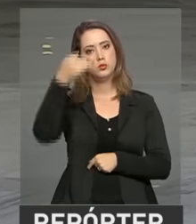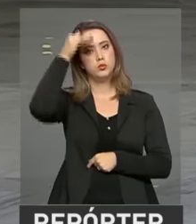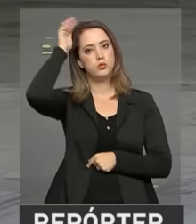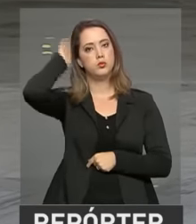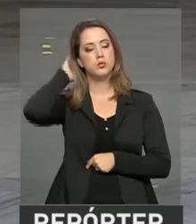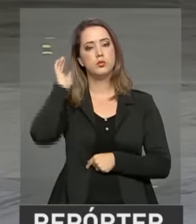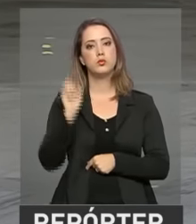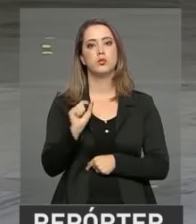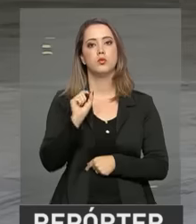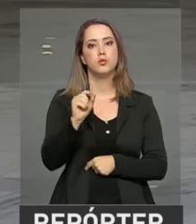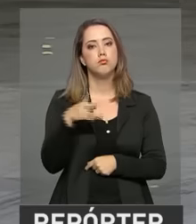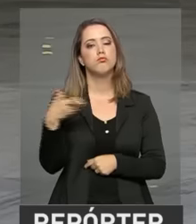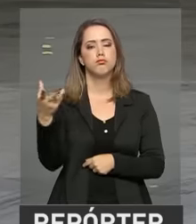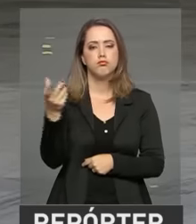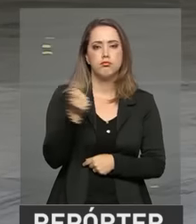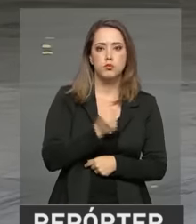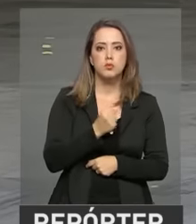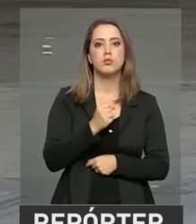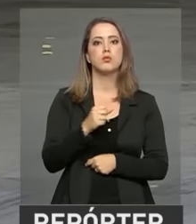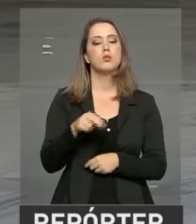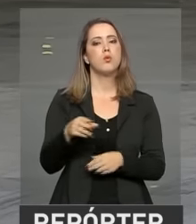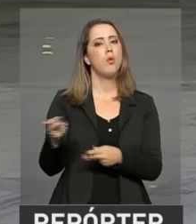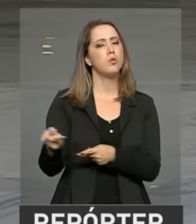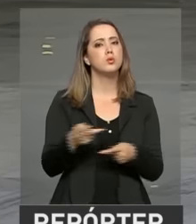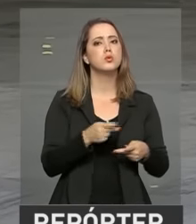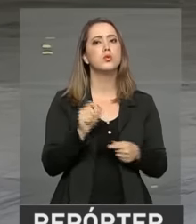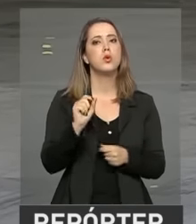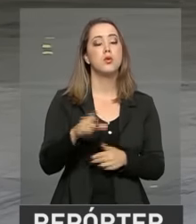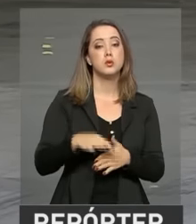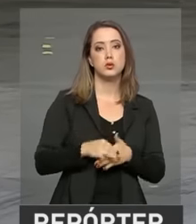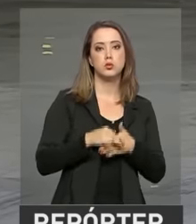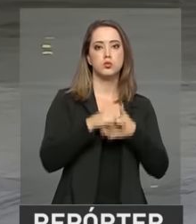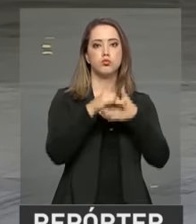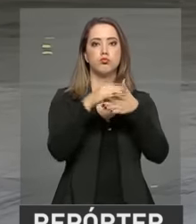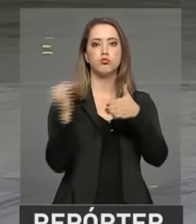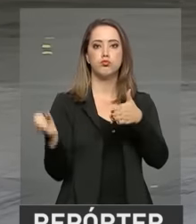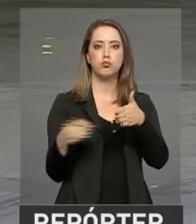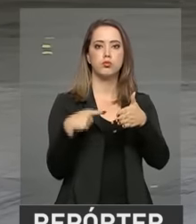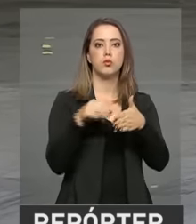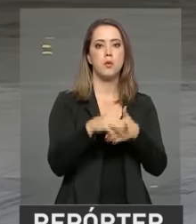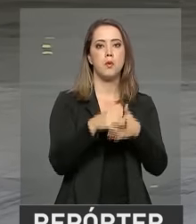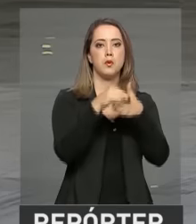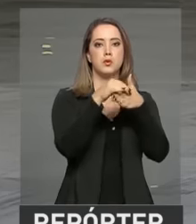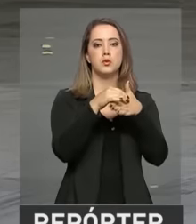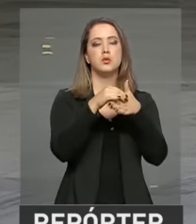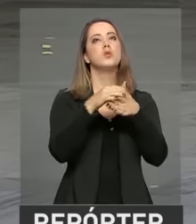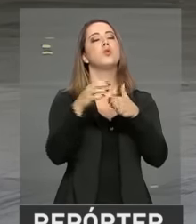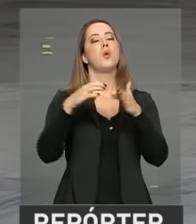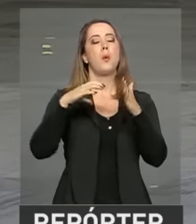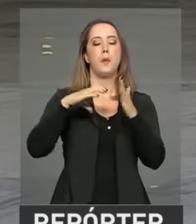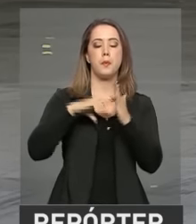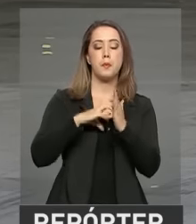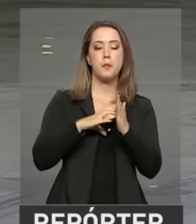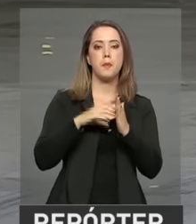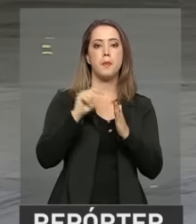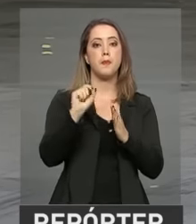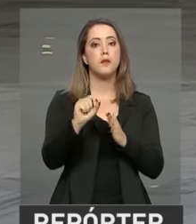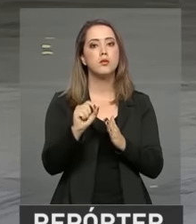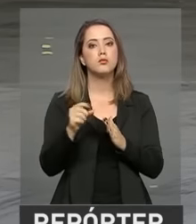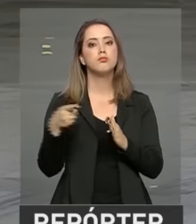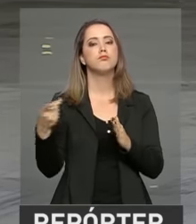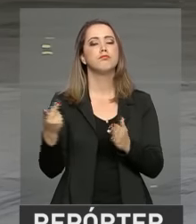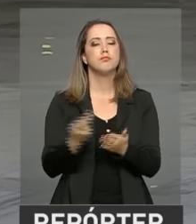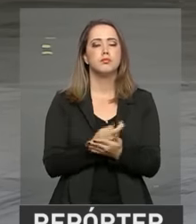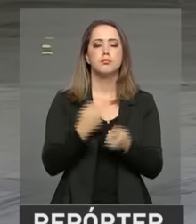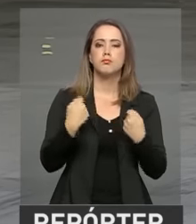Michel Temer e aceitou o convite para ser o novo líder do governo no Senado para a indicação ser efetivada